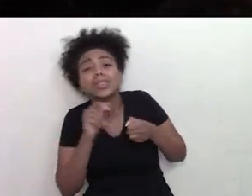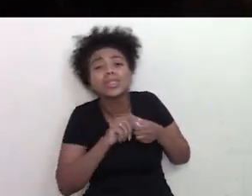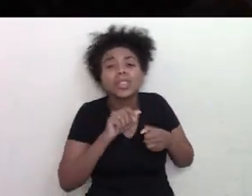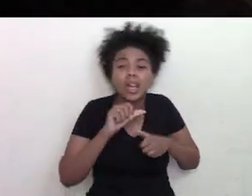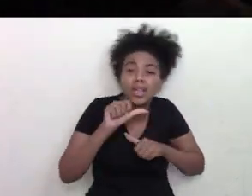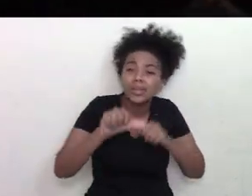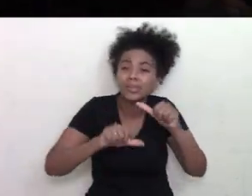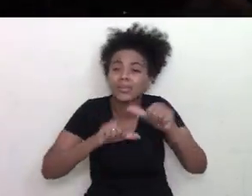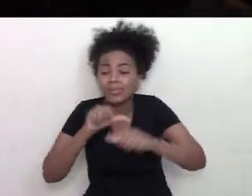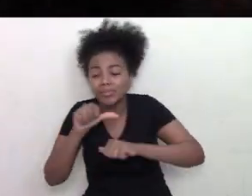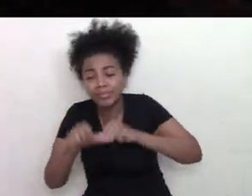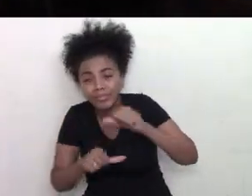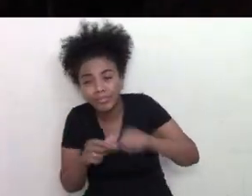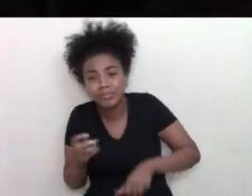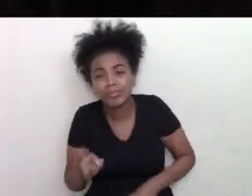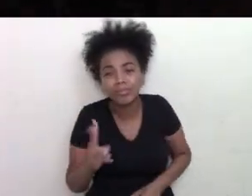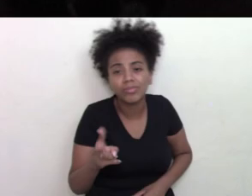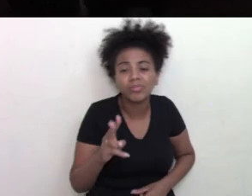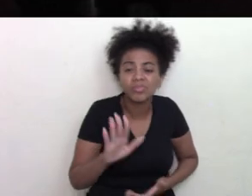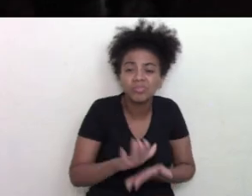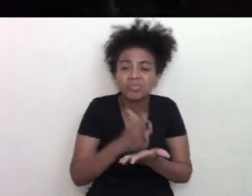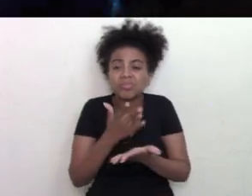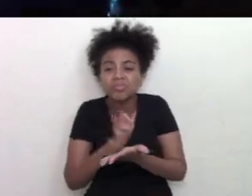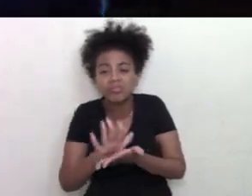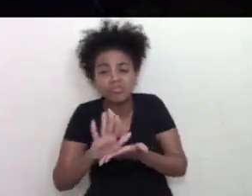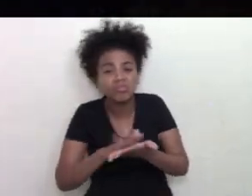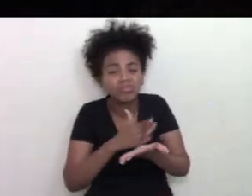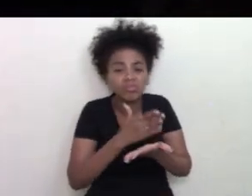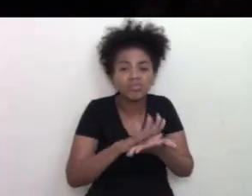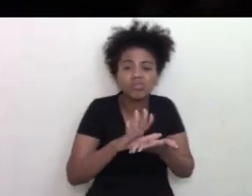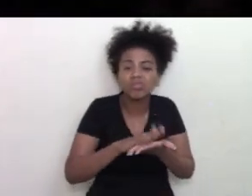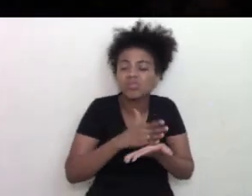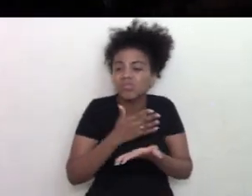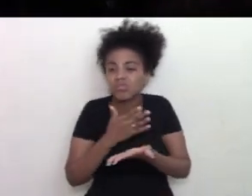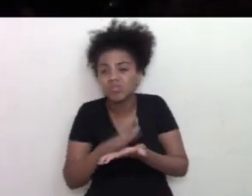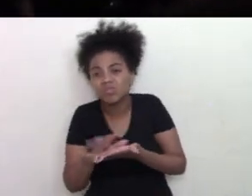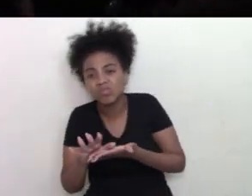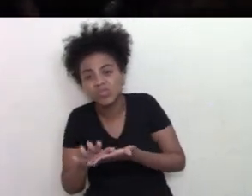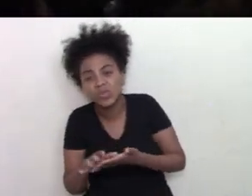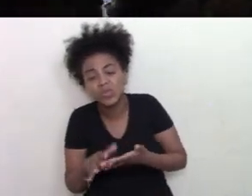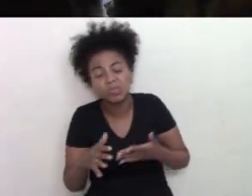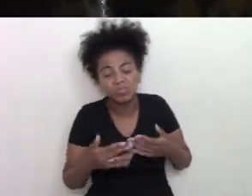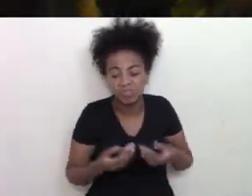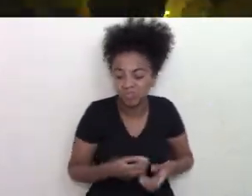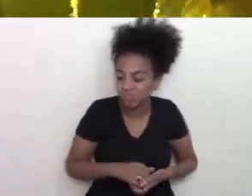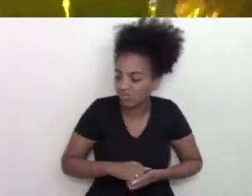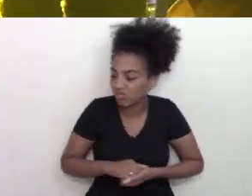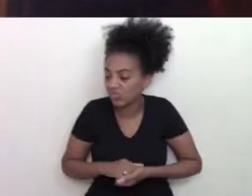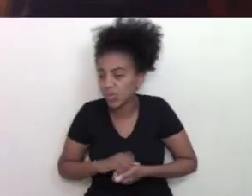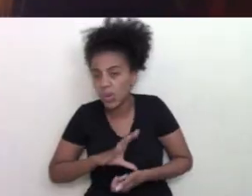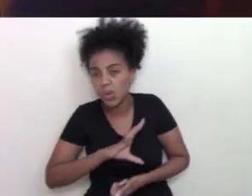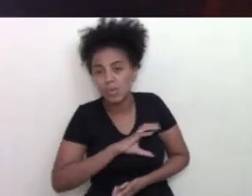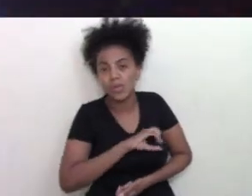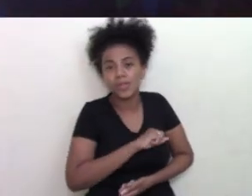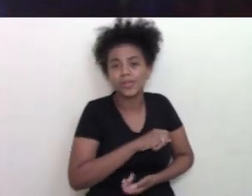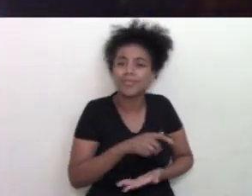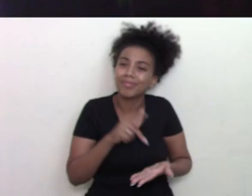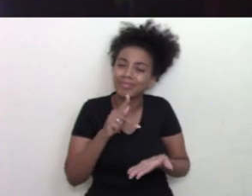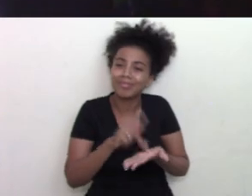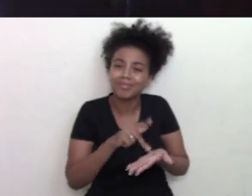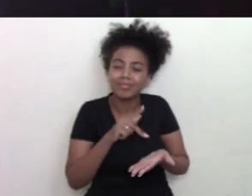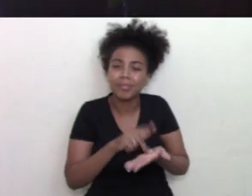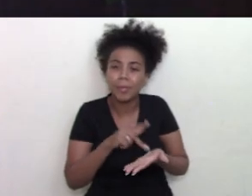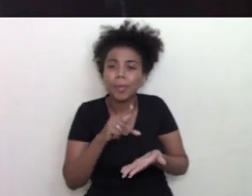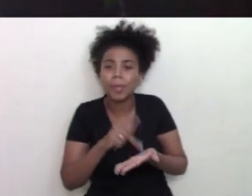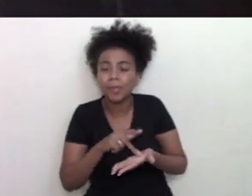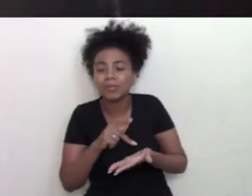Desse trocar um pra sempre por uma vez, uma aventura por uma paixão. E um